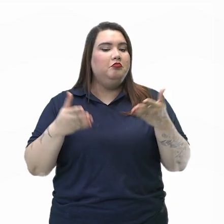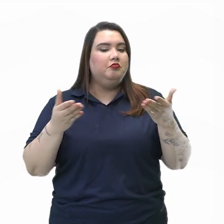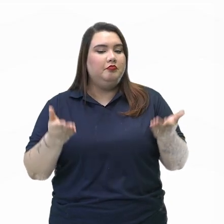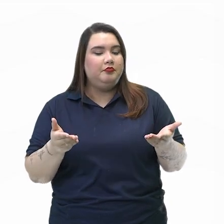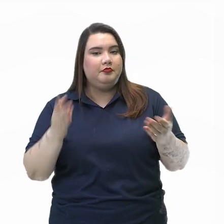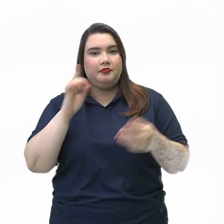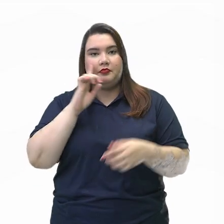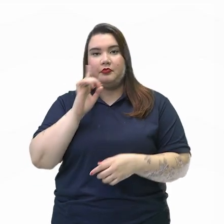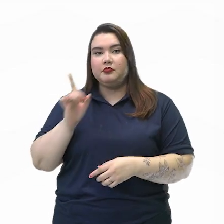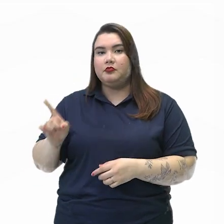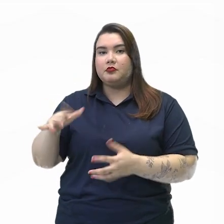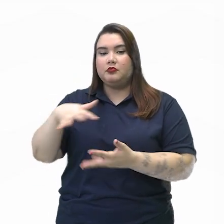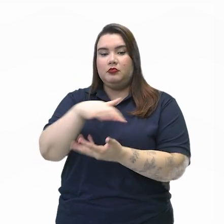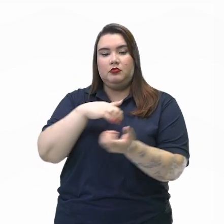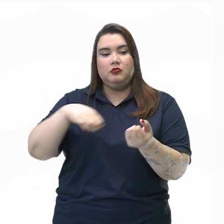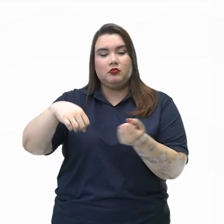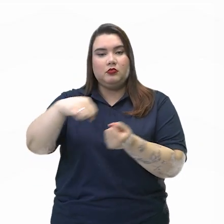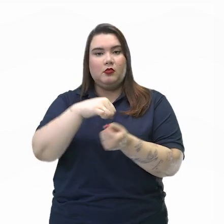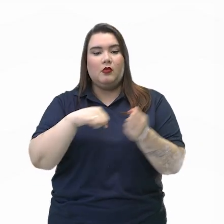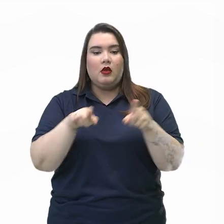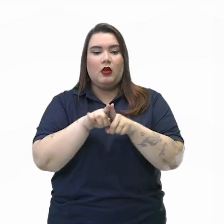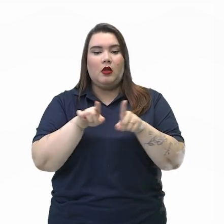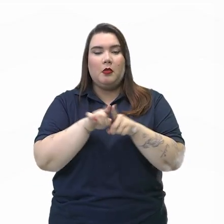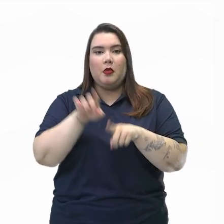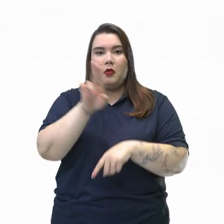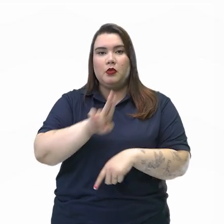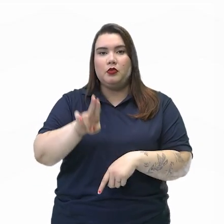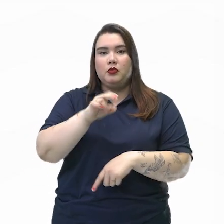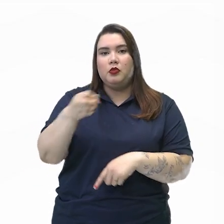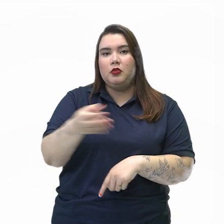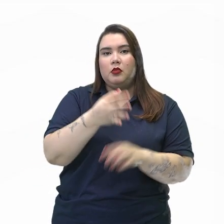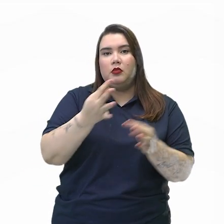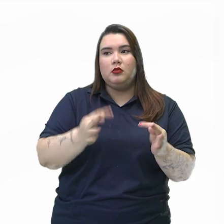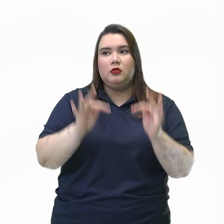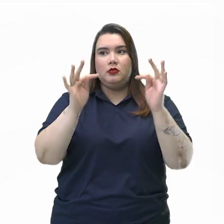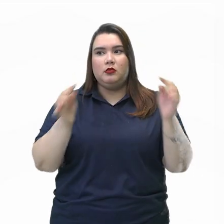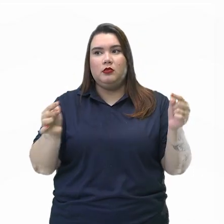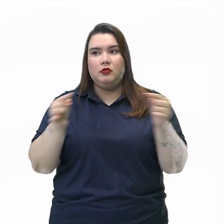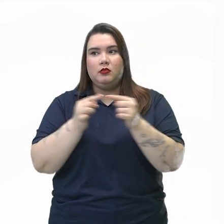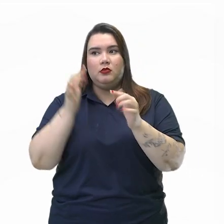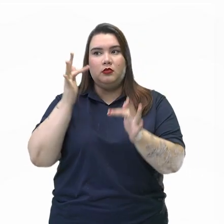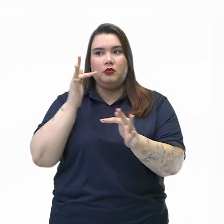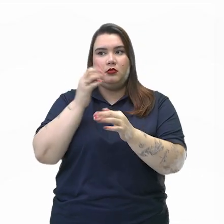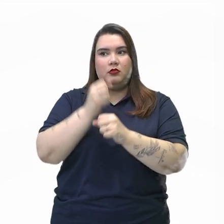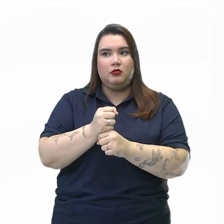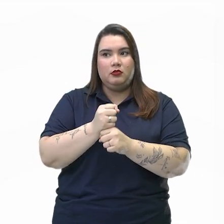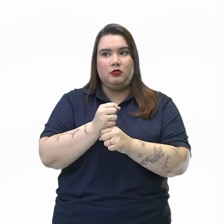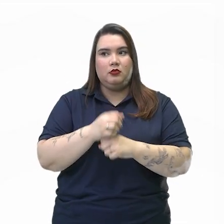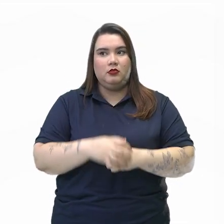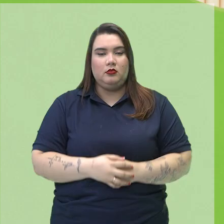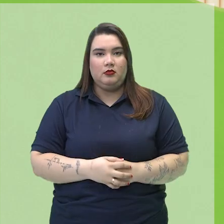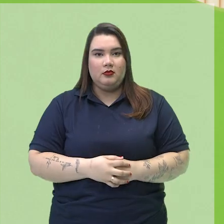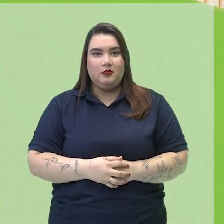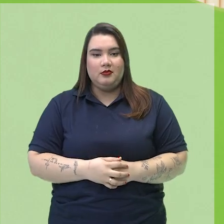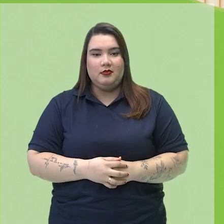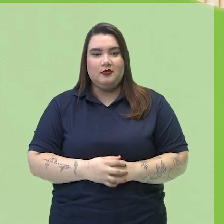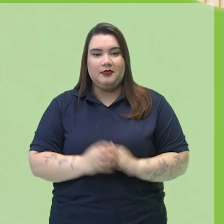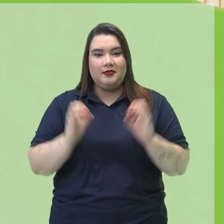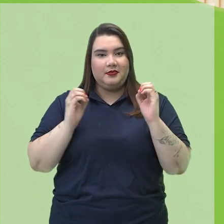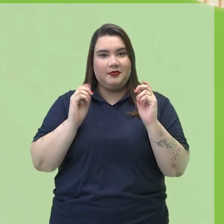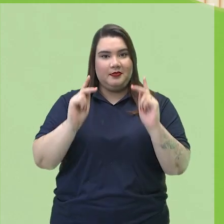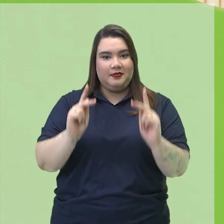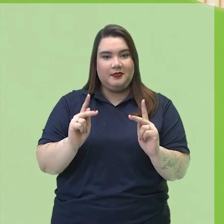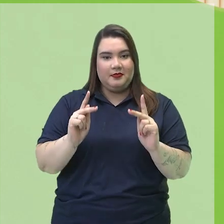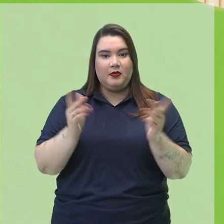nós teremos sustentabilidade e uso de tecnologias em física. Muito bem,